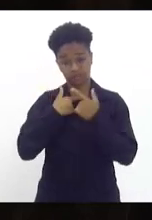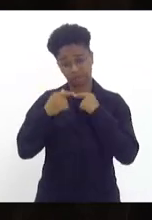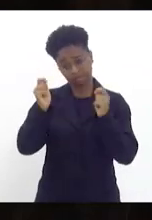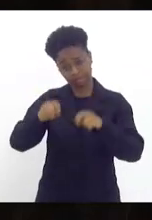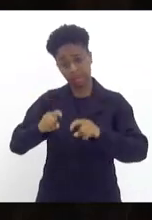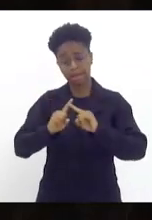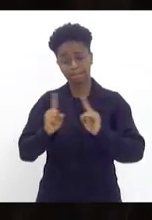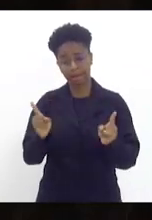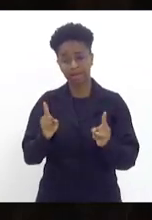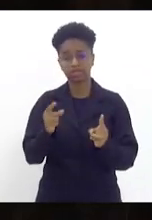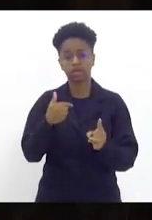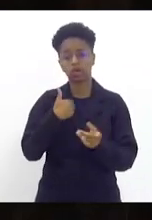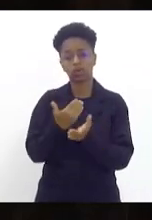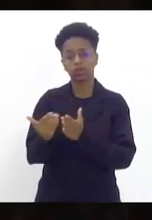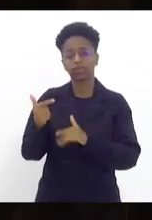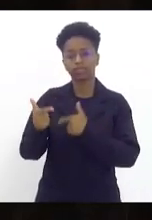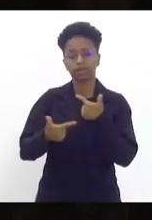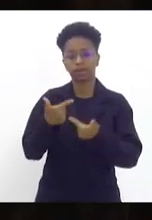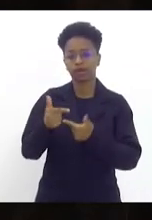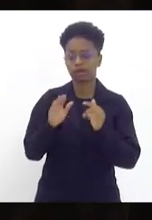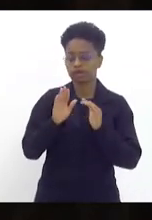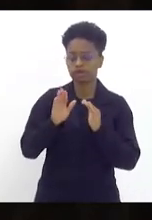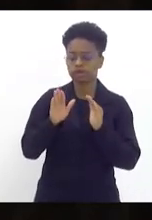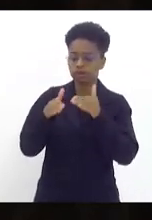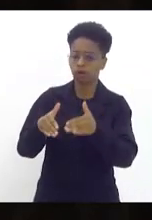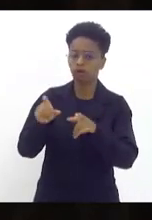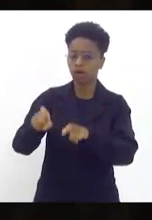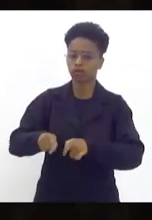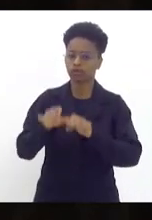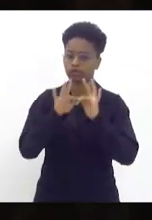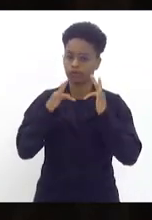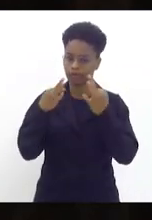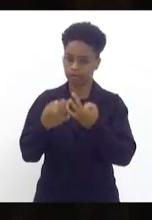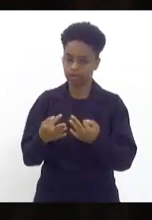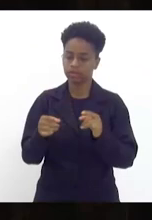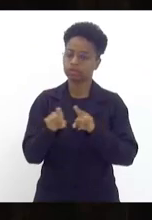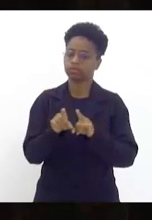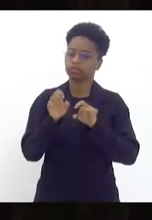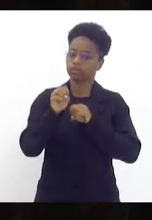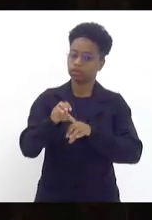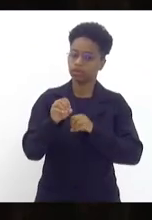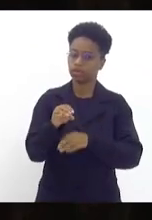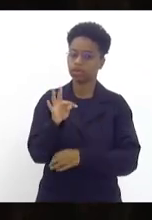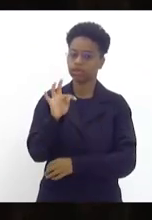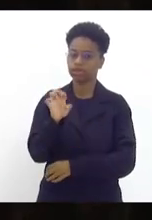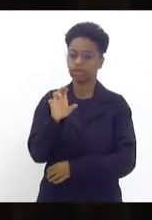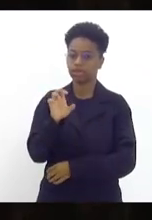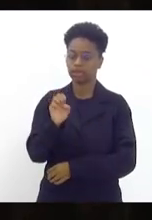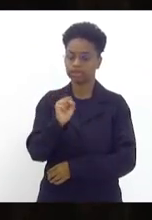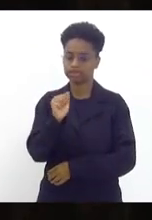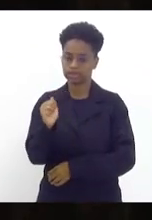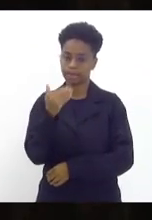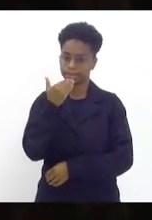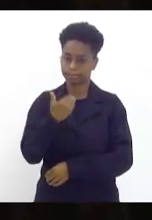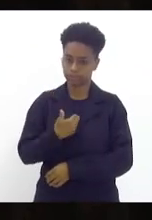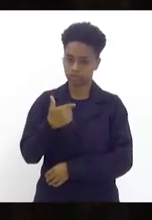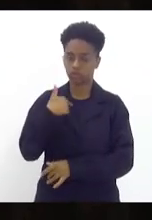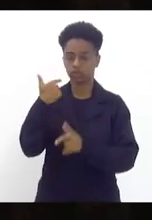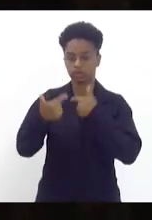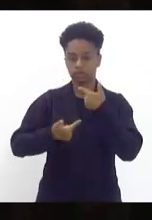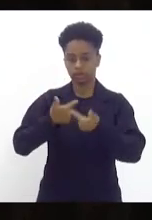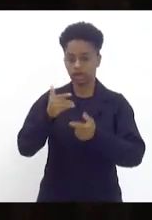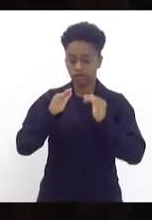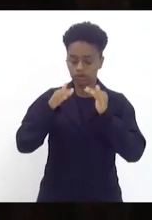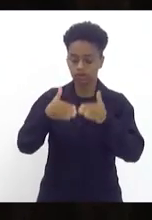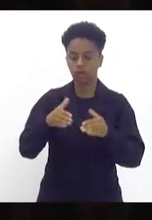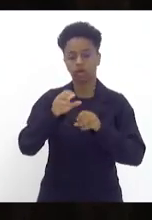eu comecei a trabalhar com agricultura familiar. Com a educação, a ministra Tereza Cristina me pediu para trabalhar com a educação